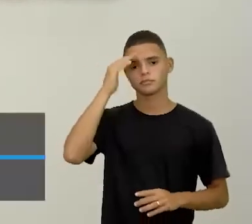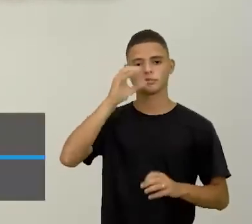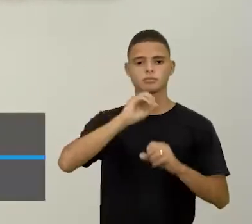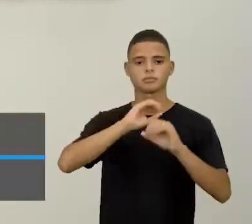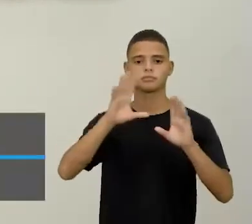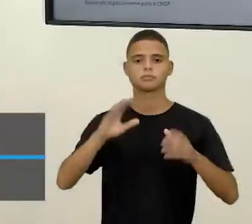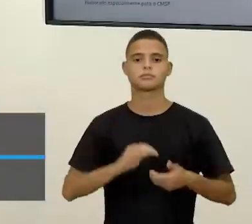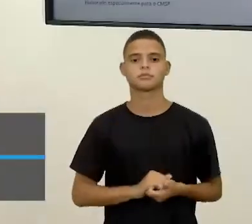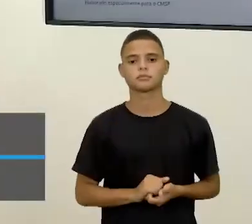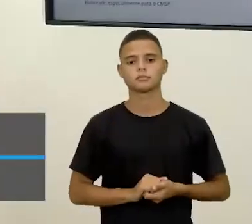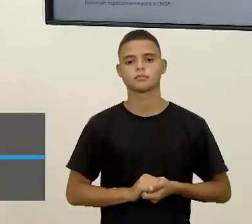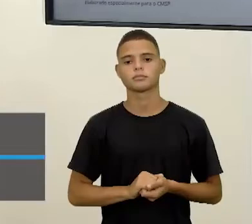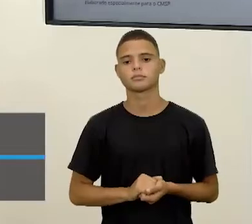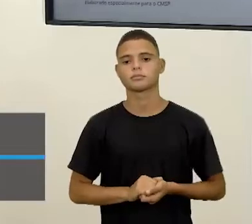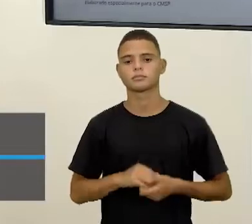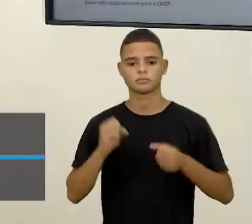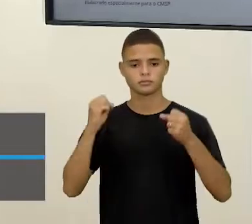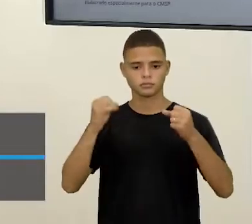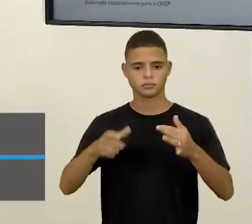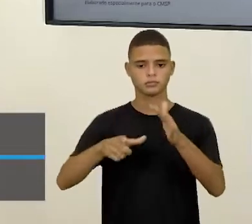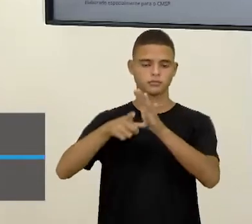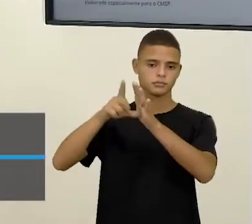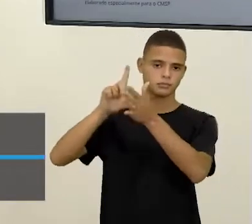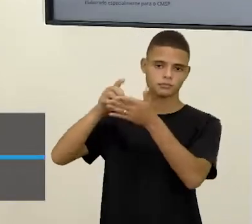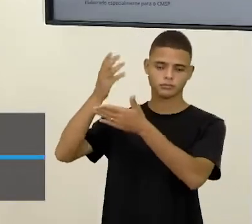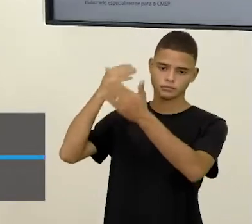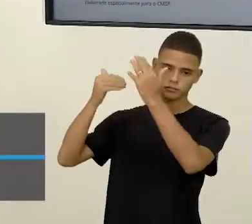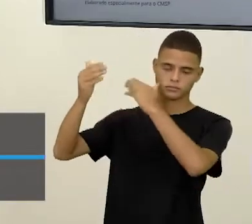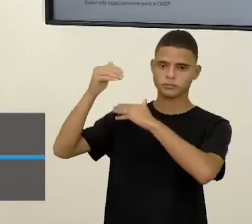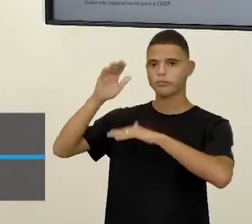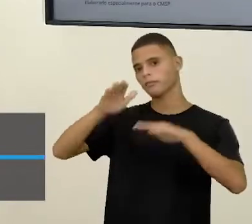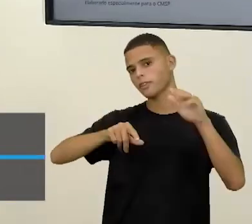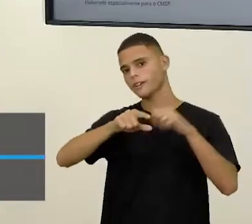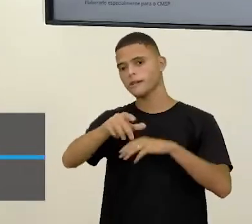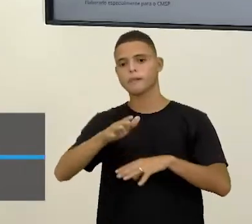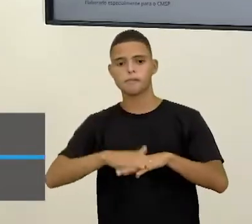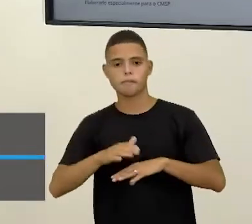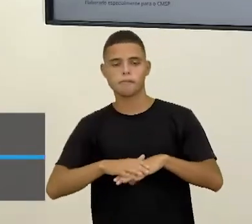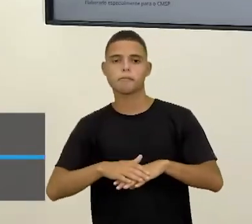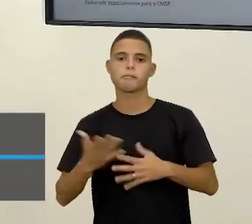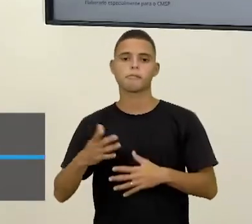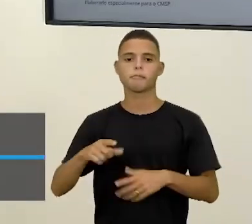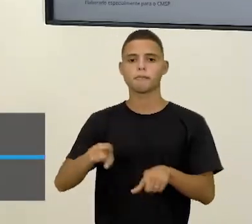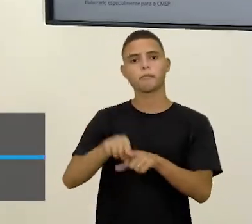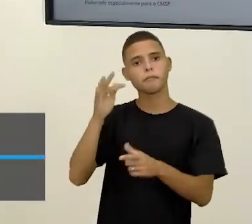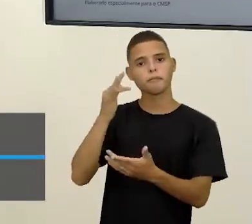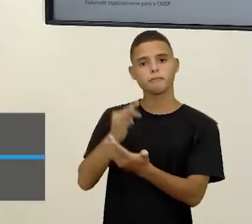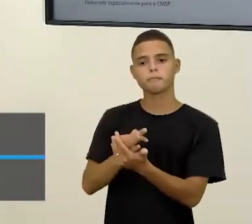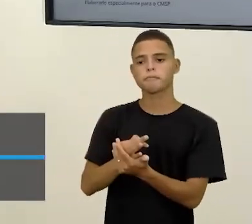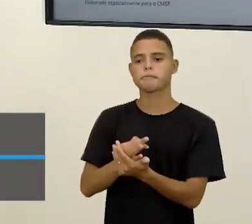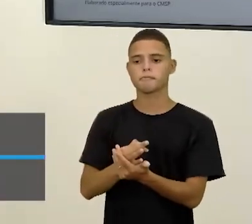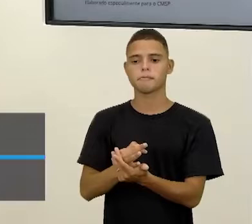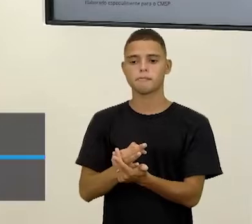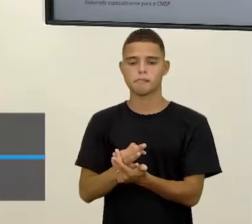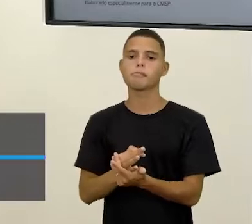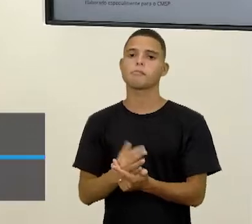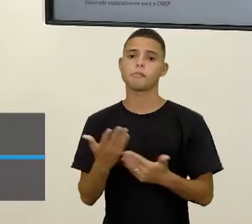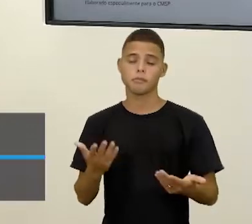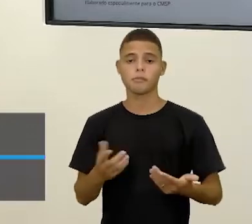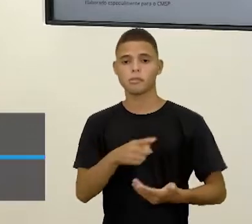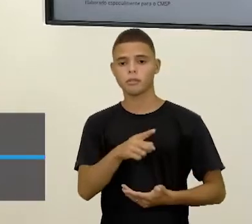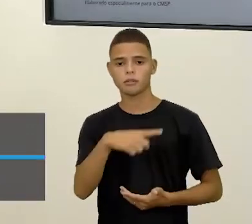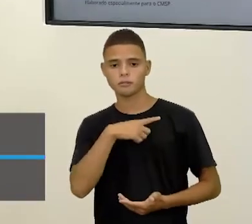assunto. Foi até o que a gente comentou antes, né? E talvez seja uma coisa que a gente usa bastante em matemática e em física, que é justamente, se você